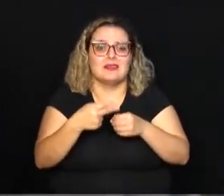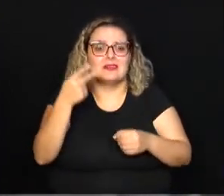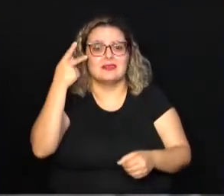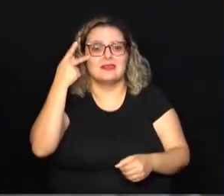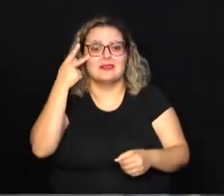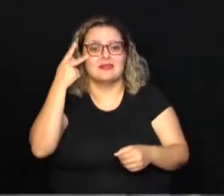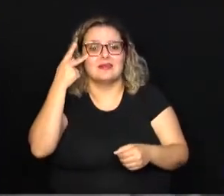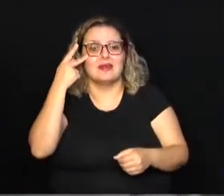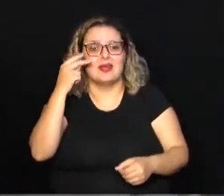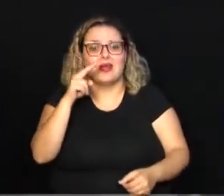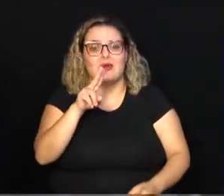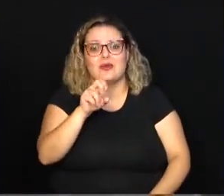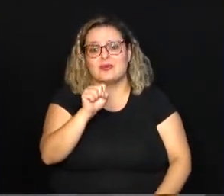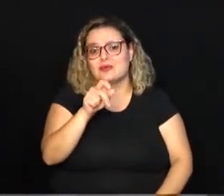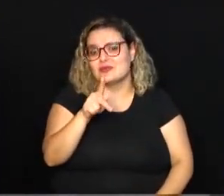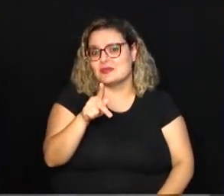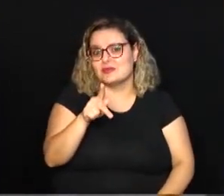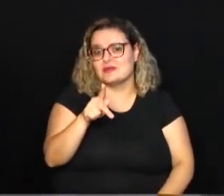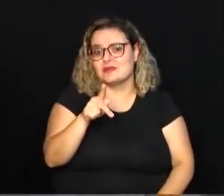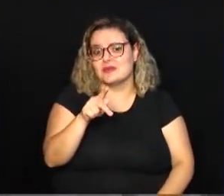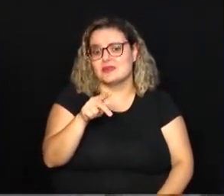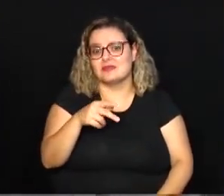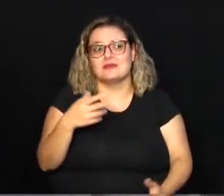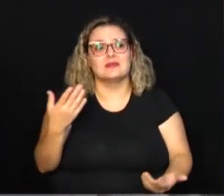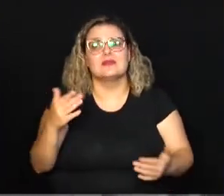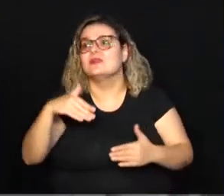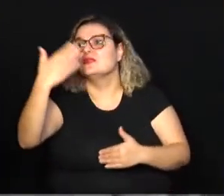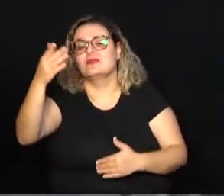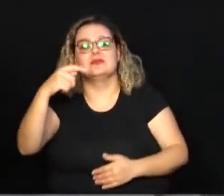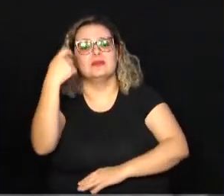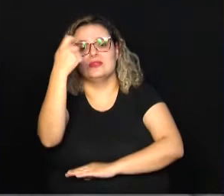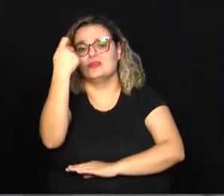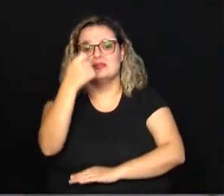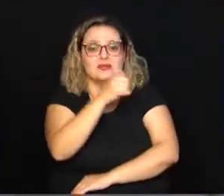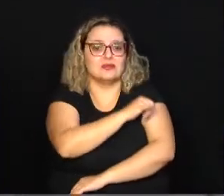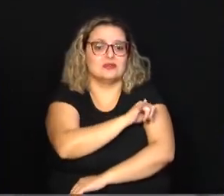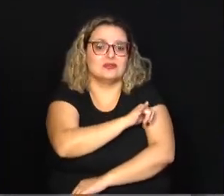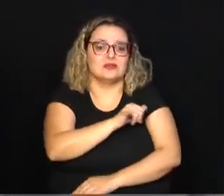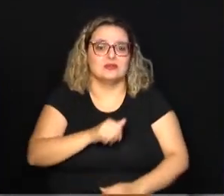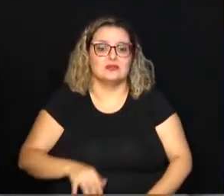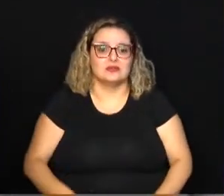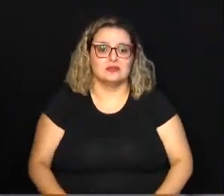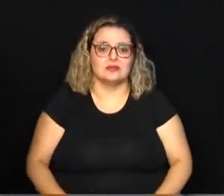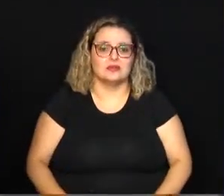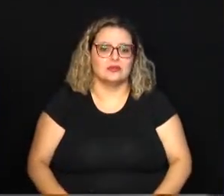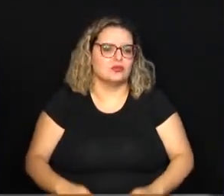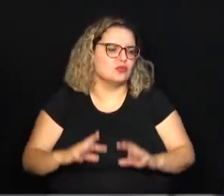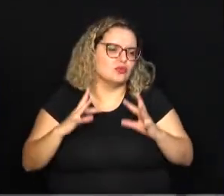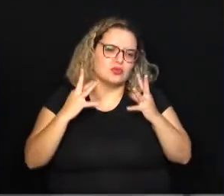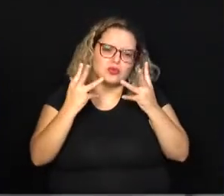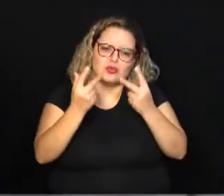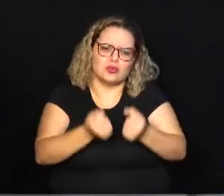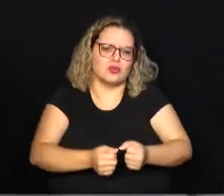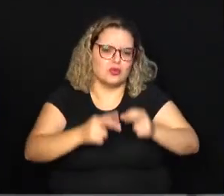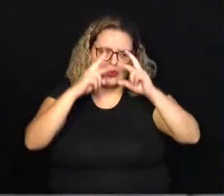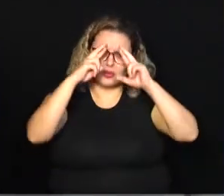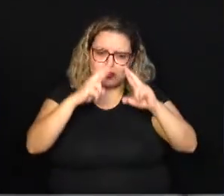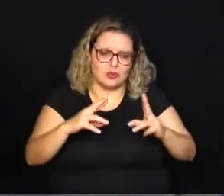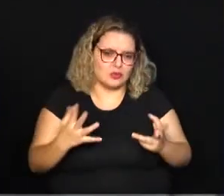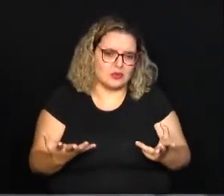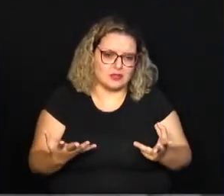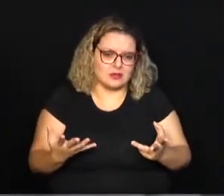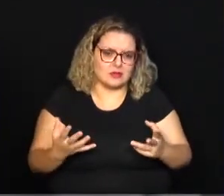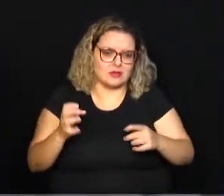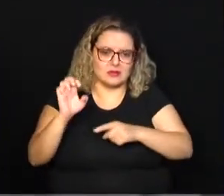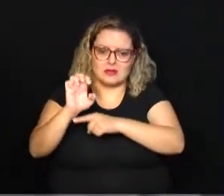a Unifesp. Fora daqui temos o quê? Rio Grande do Sul, Rio de Janeiro, com todo respeito aos estados. É onde se faz ciência no Brasil.